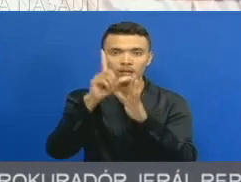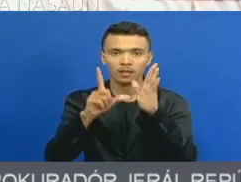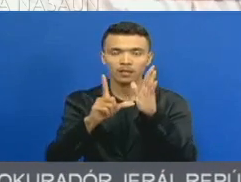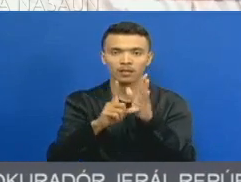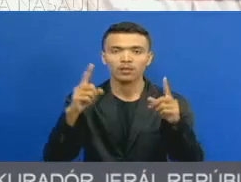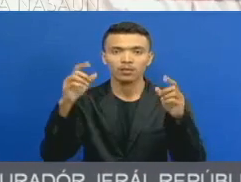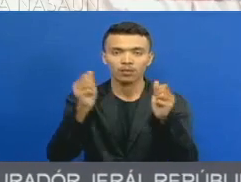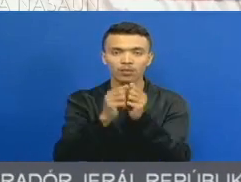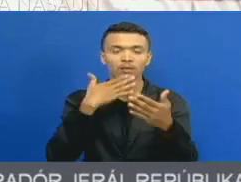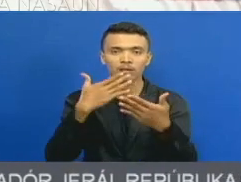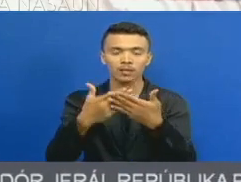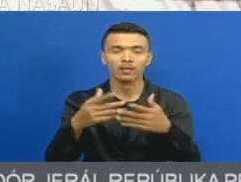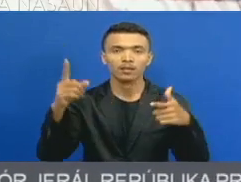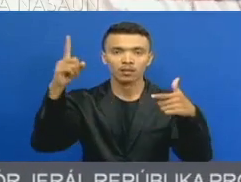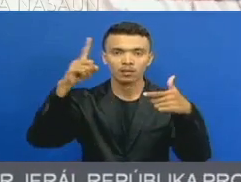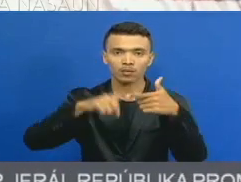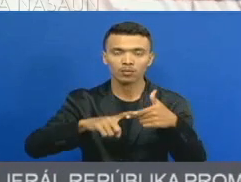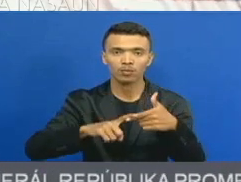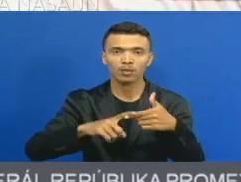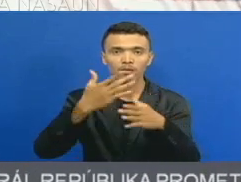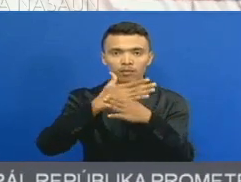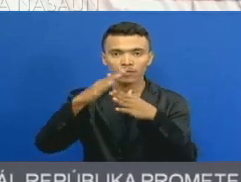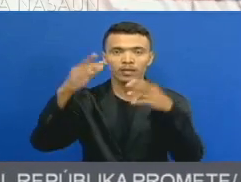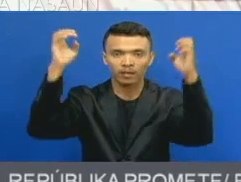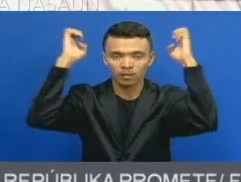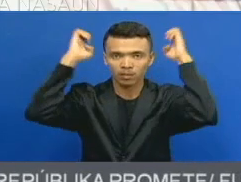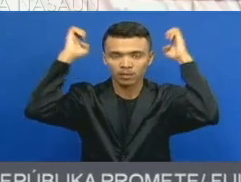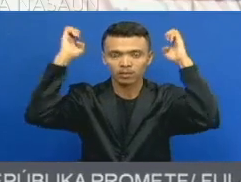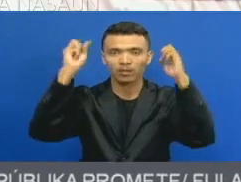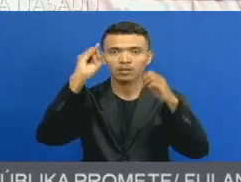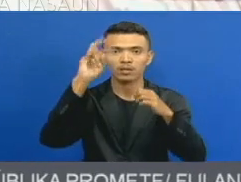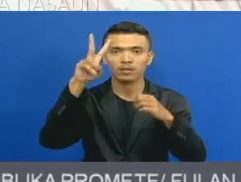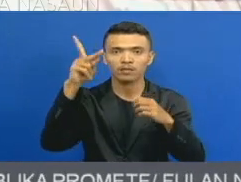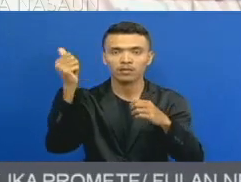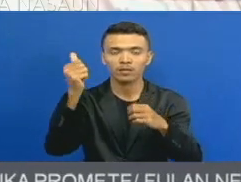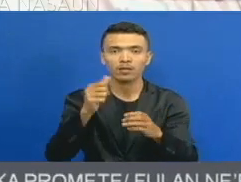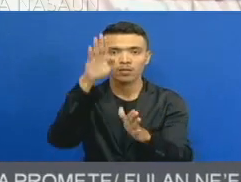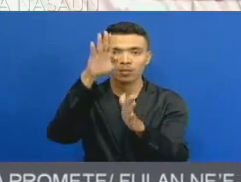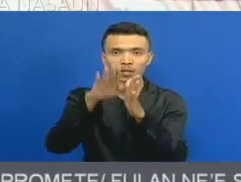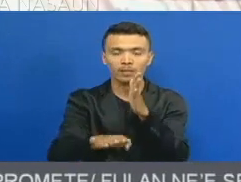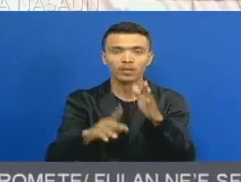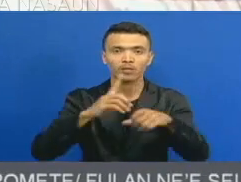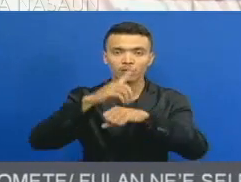ou profissional. Rua, a bela educação cívica, onde há menos infração no